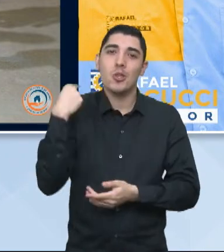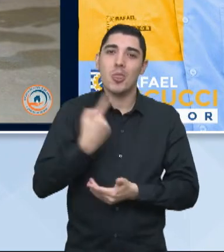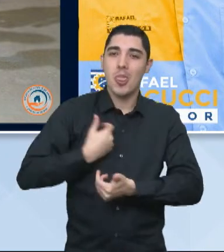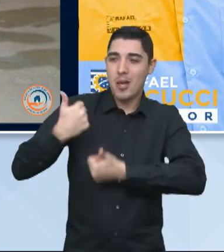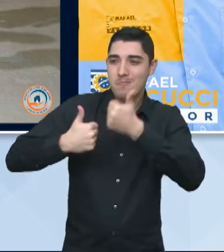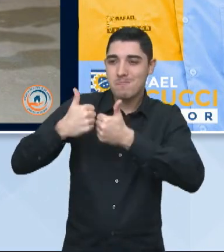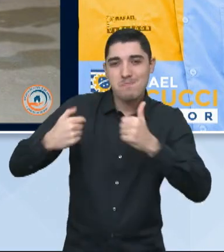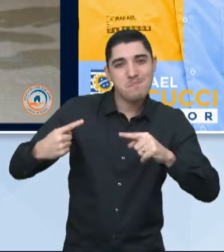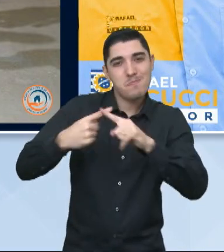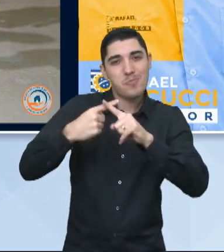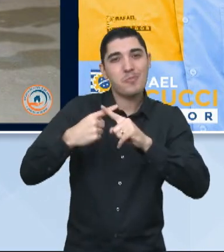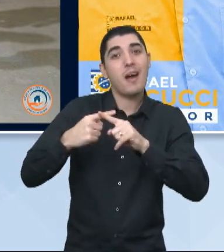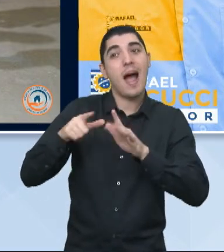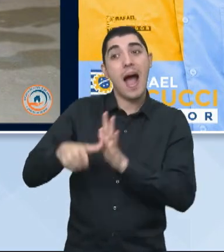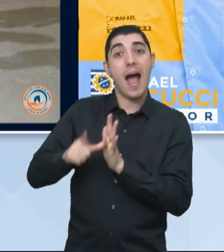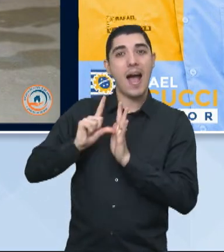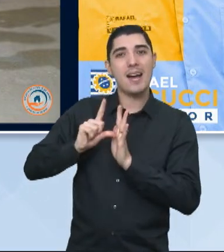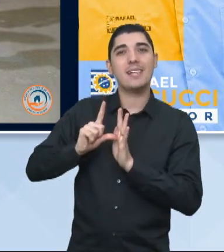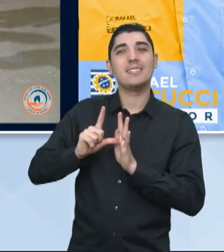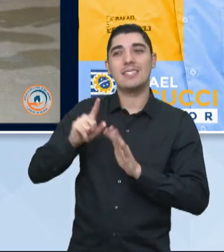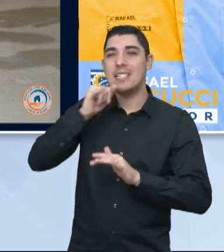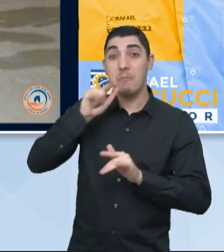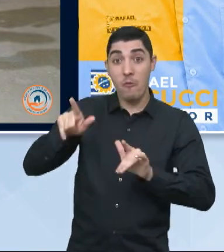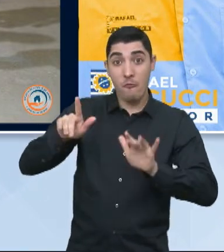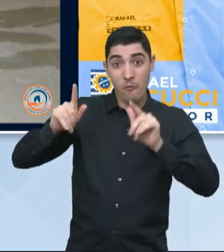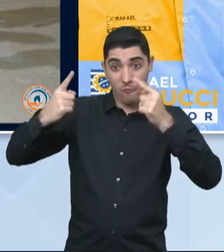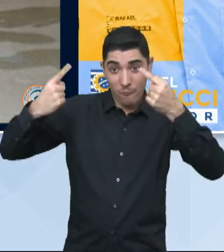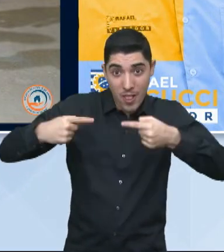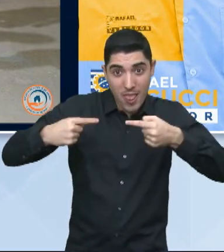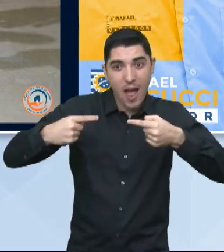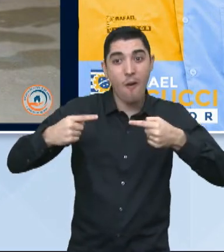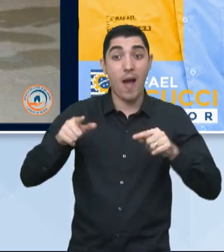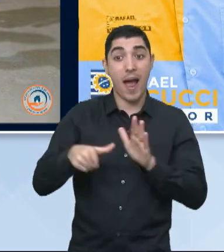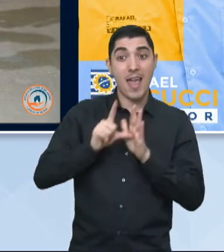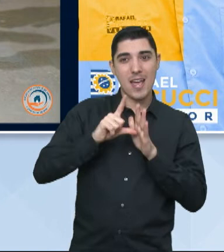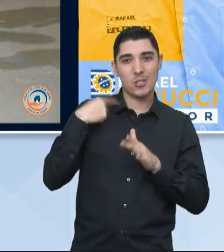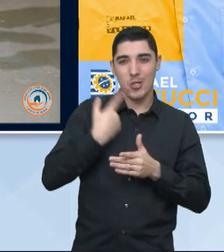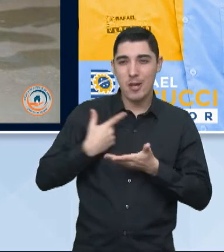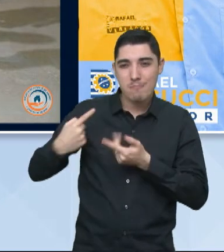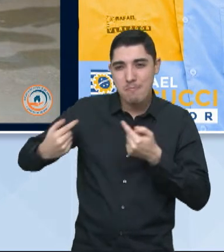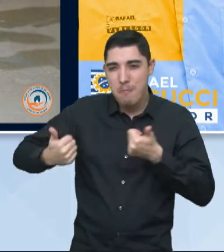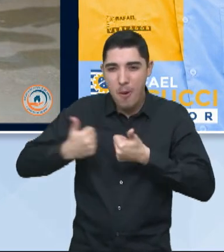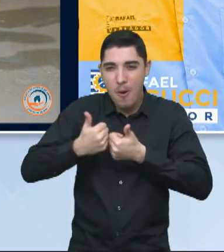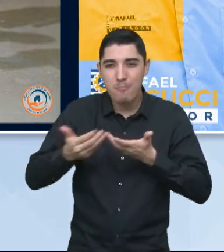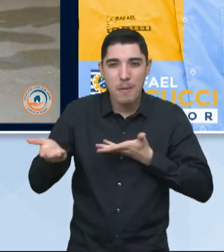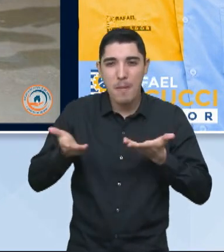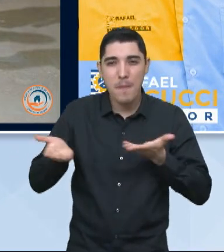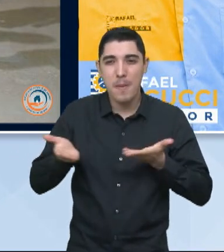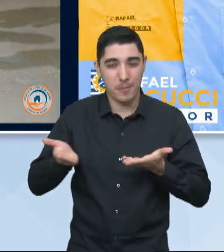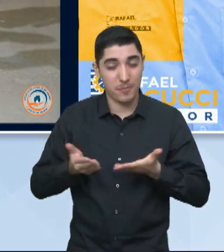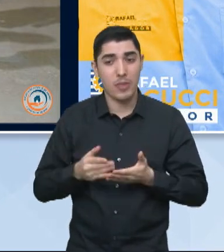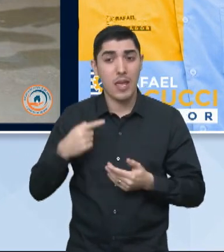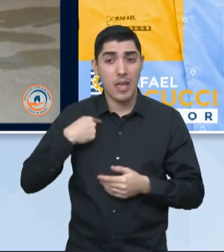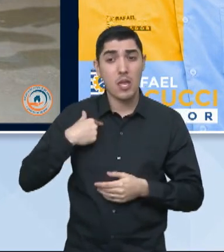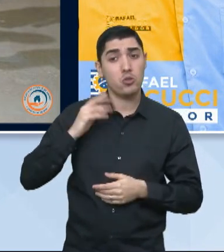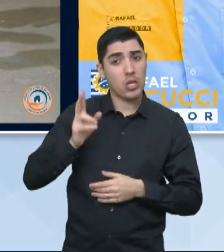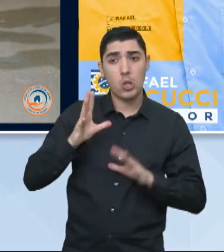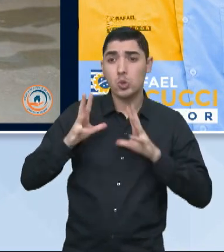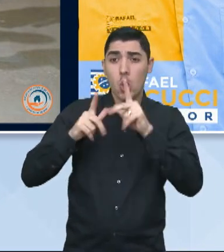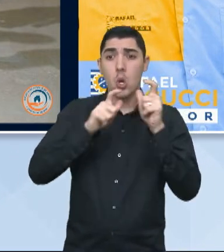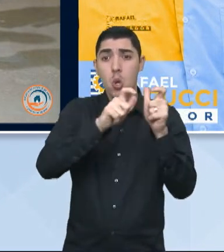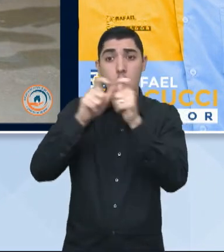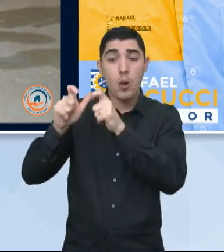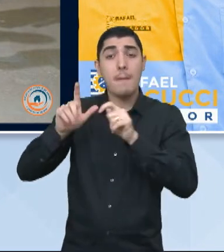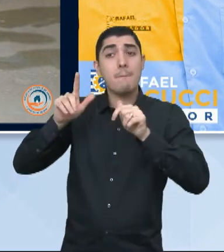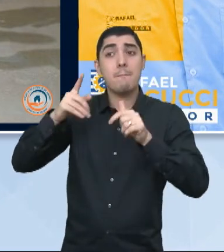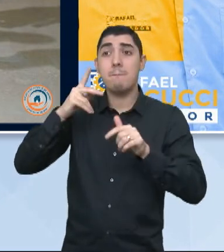um jogo para a gente jogar antes da molecada lá na final desse campeonato, que lá ficou show de bola, viu? O sonho meu, eu joguei em todo canto da cidade, menos no